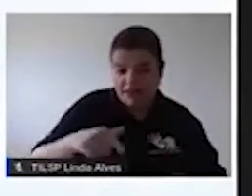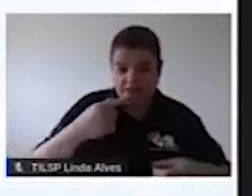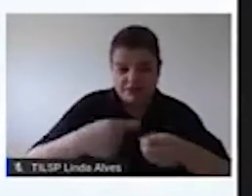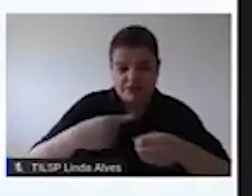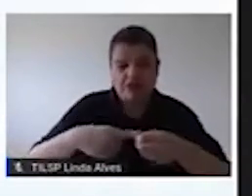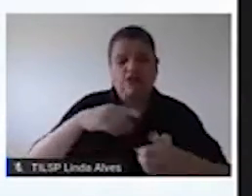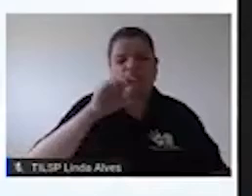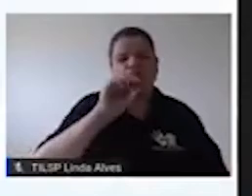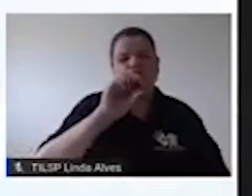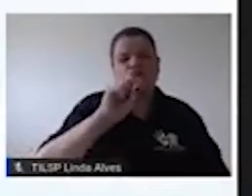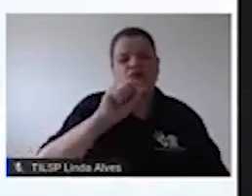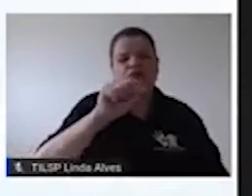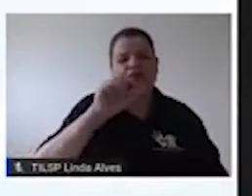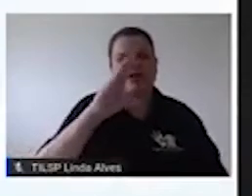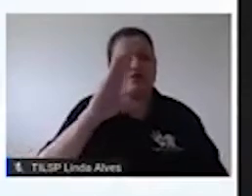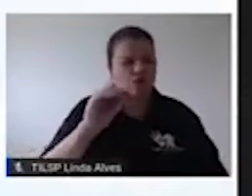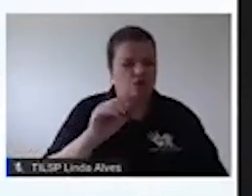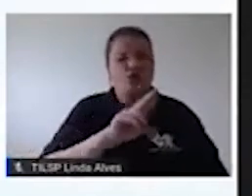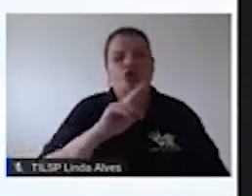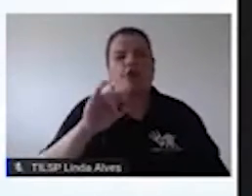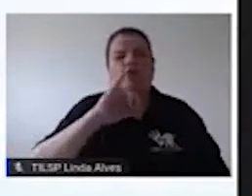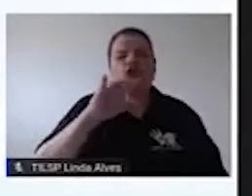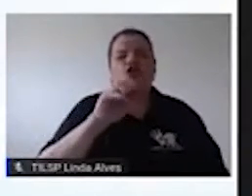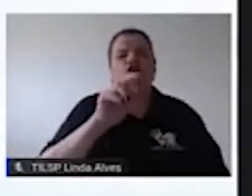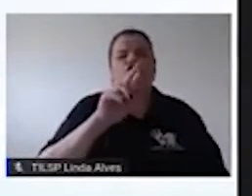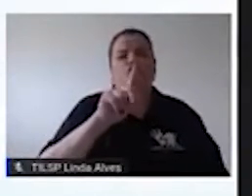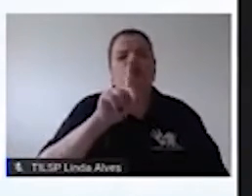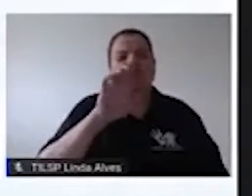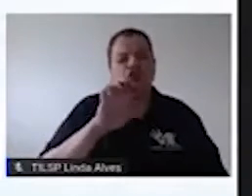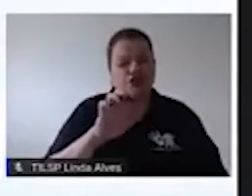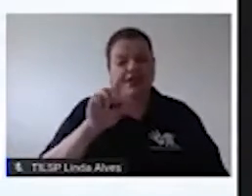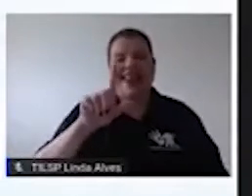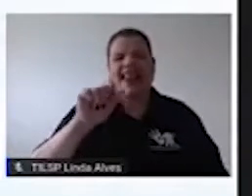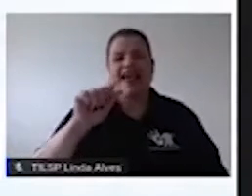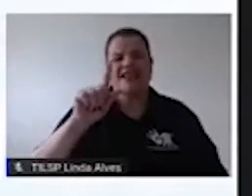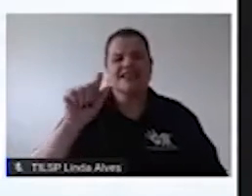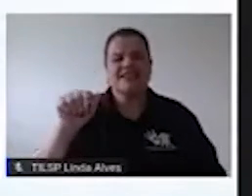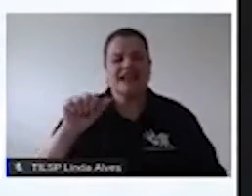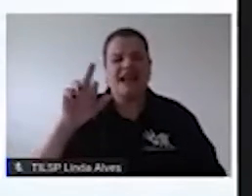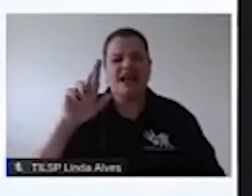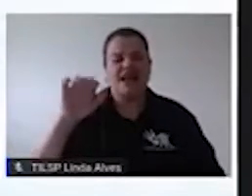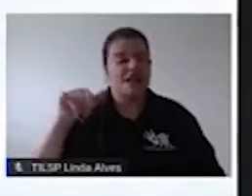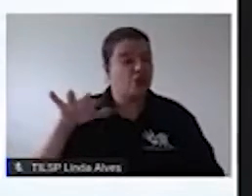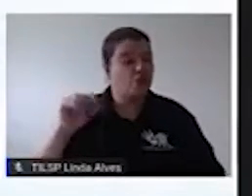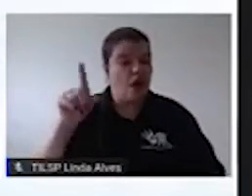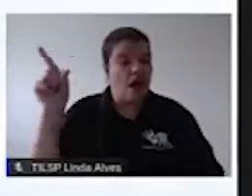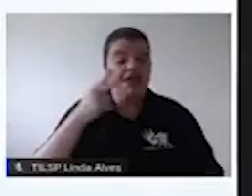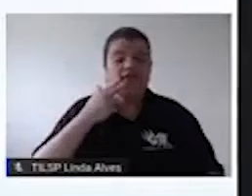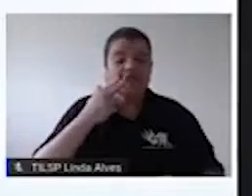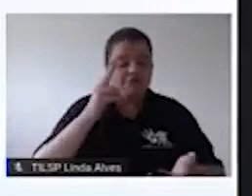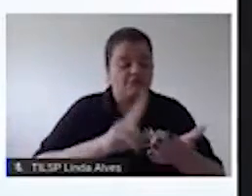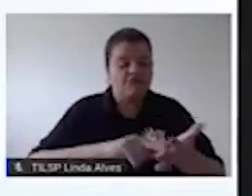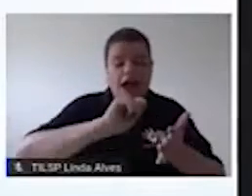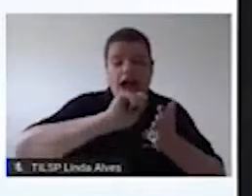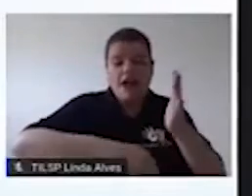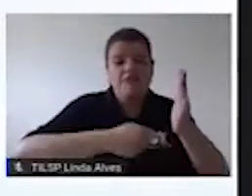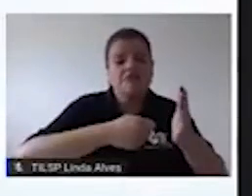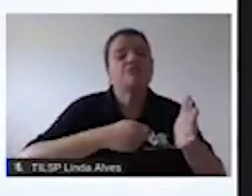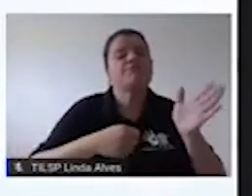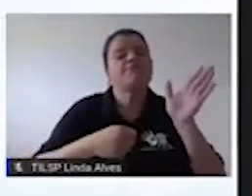nosso presidente, o Jorge Nazareno, assinou a carta compromisso, né? Como uma forma de,